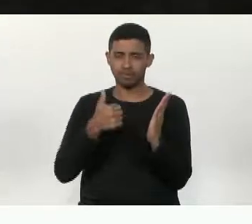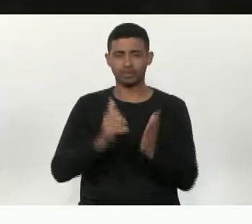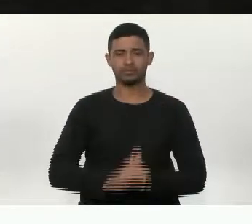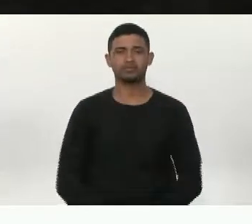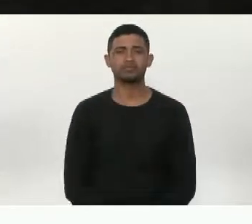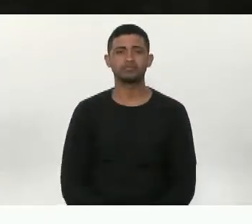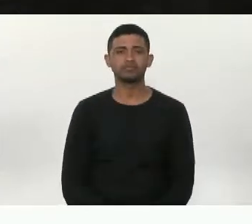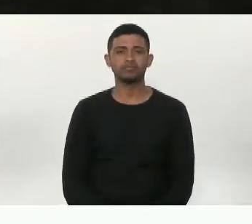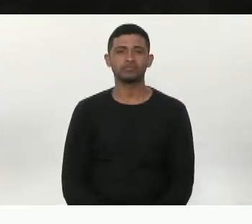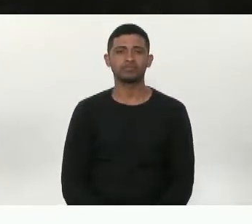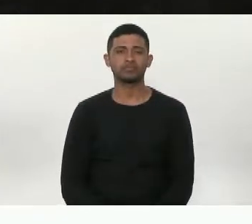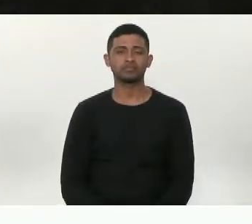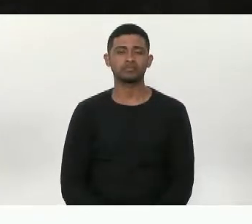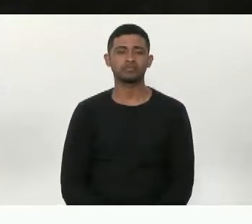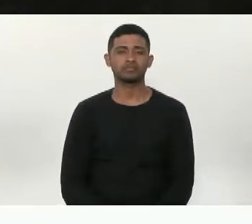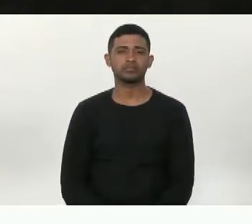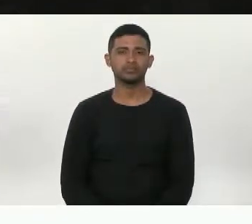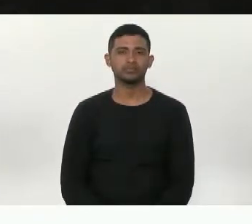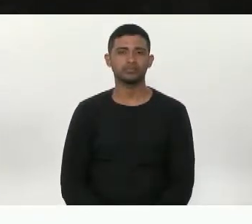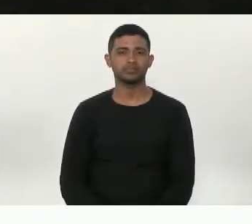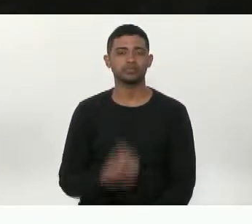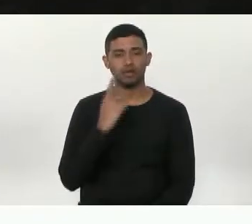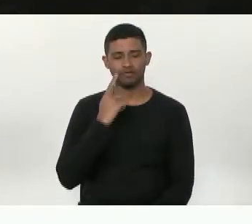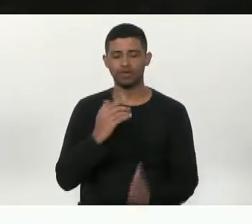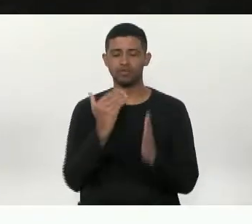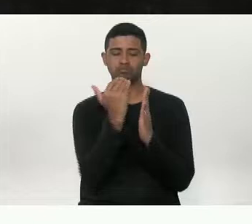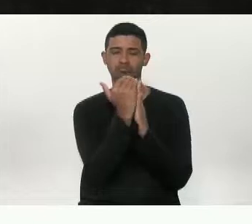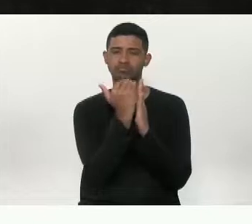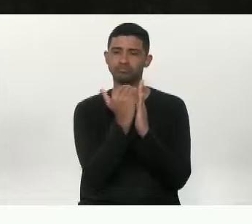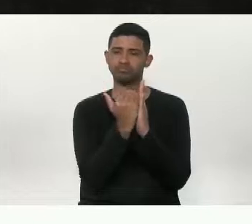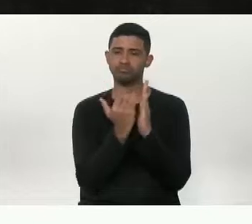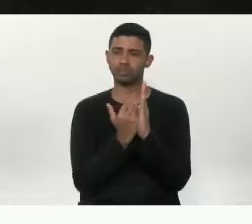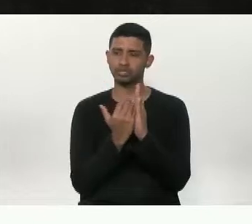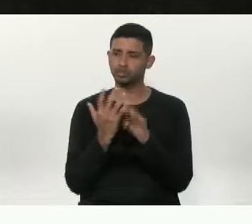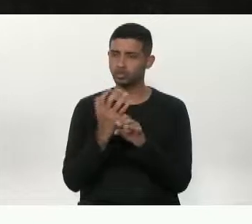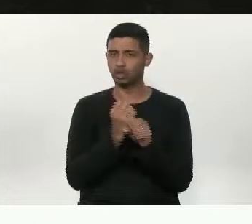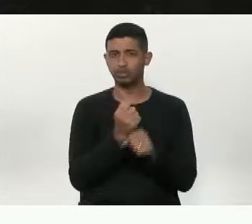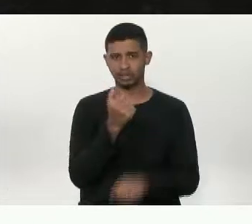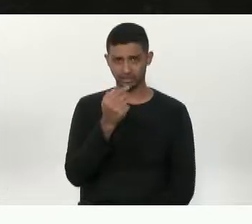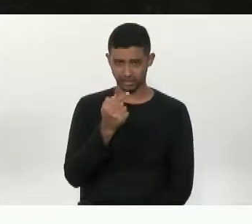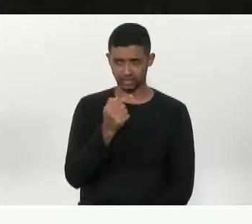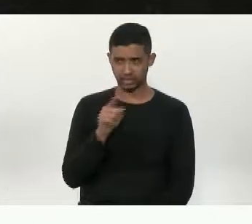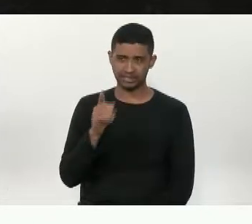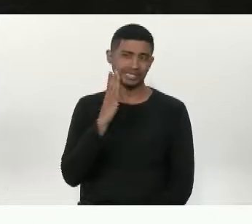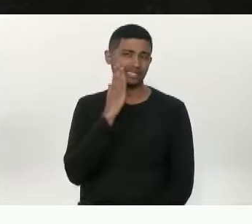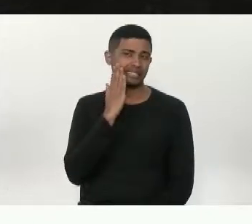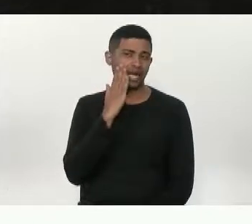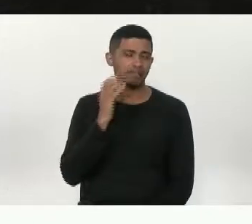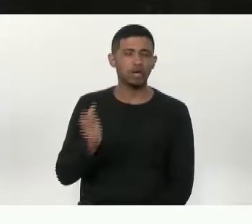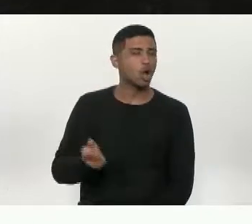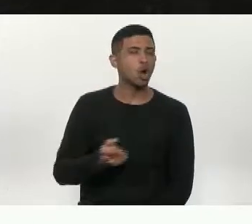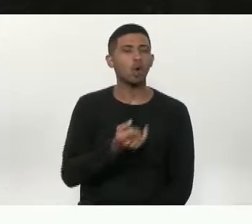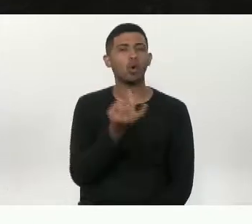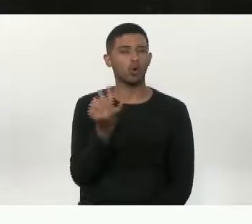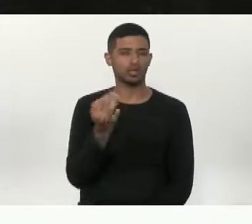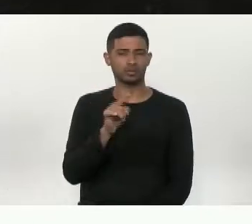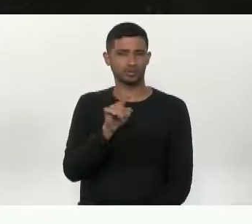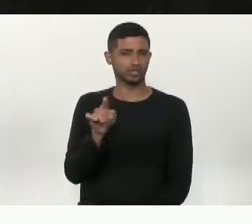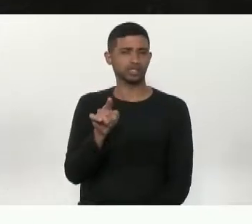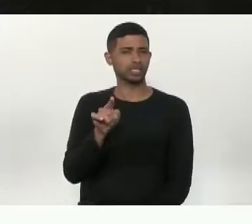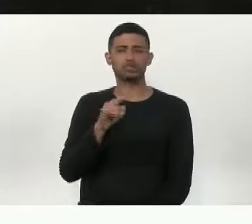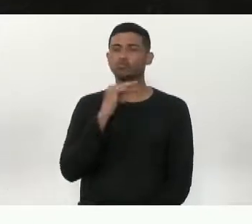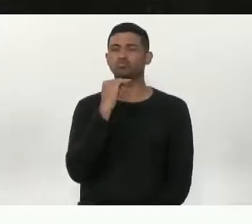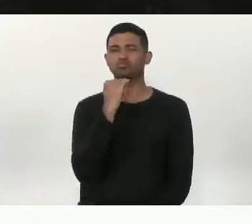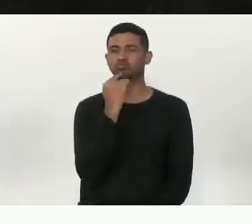Perfeito. Então, das 17 recomendações, o senhor sabe pontuar quais as recomendações que o senhor